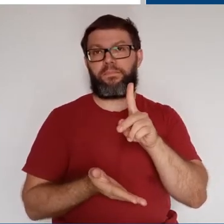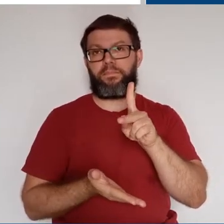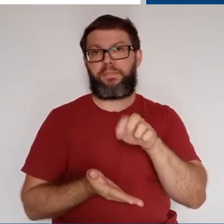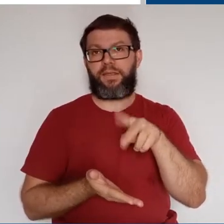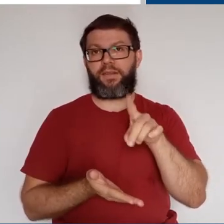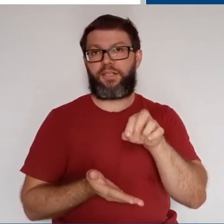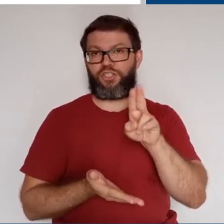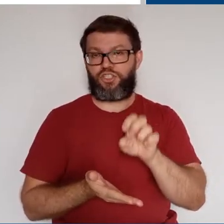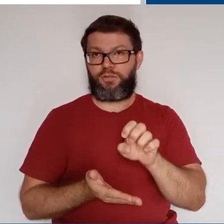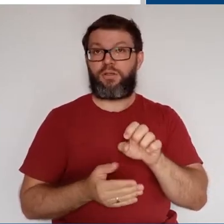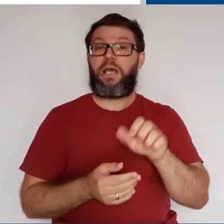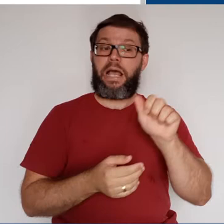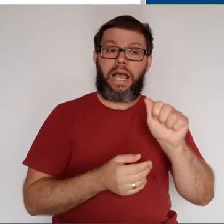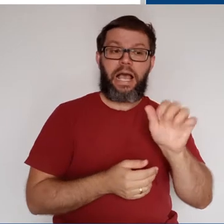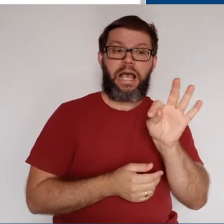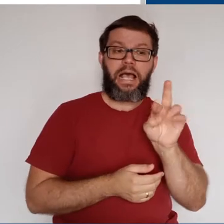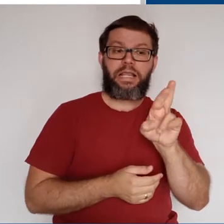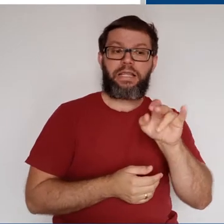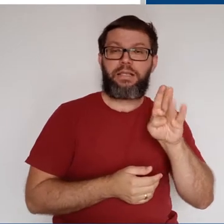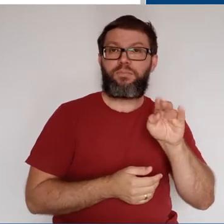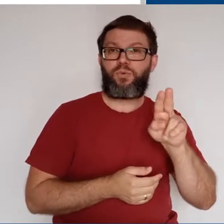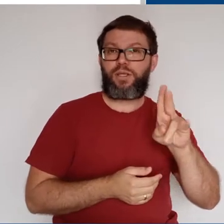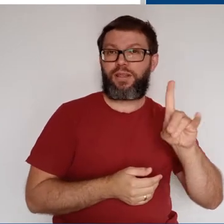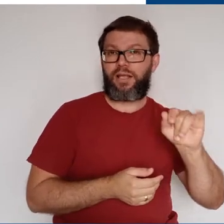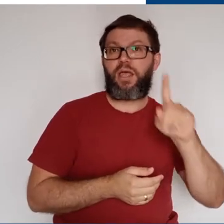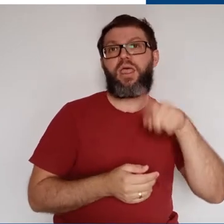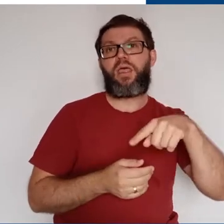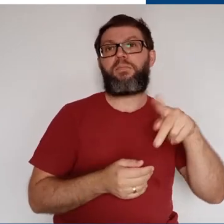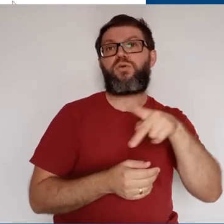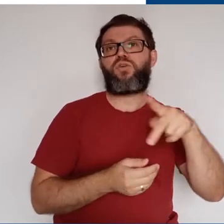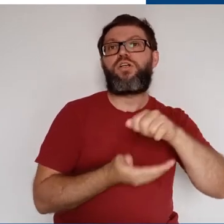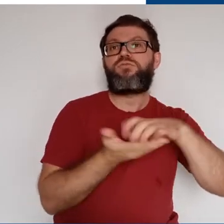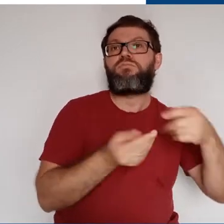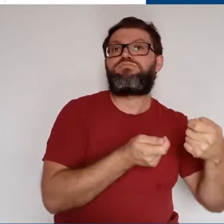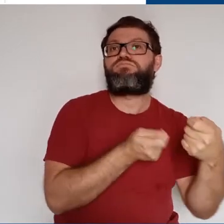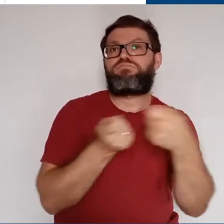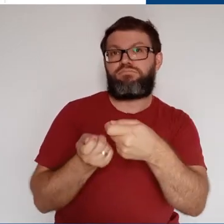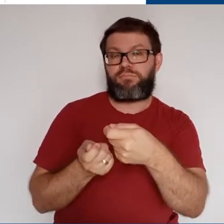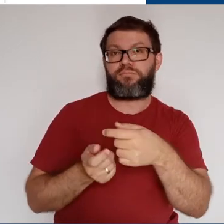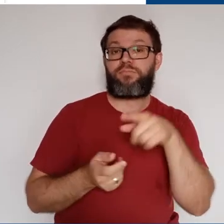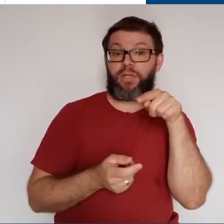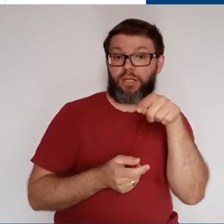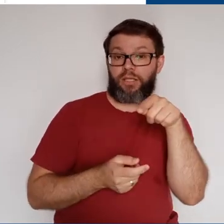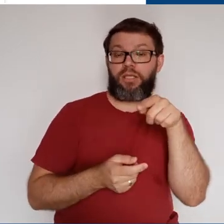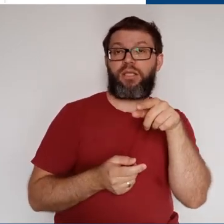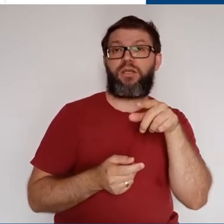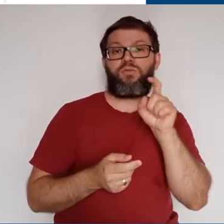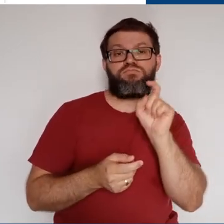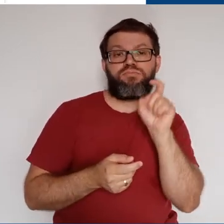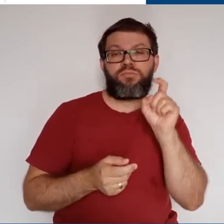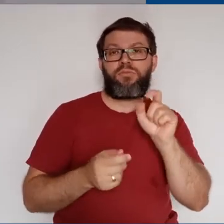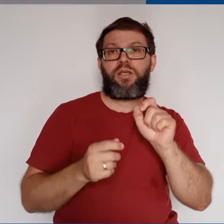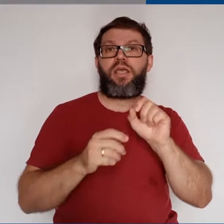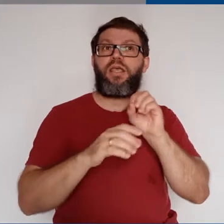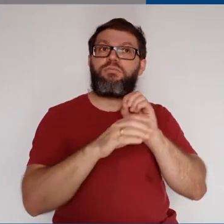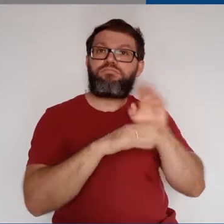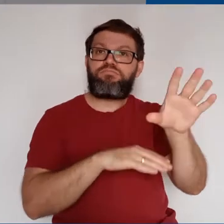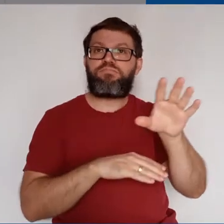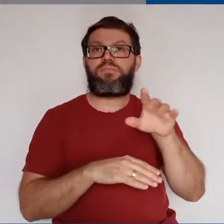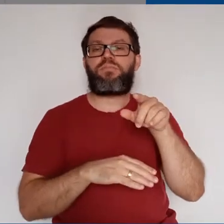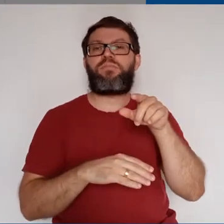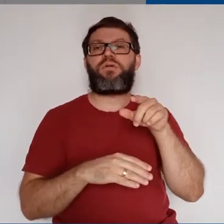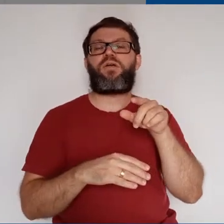foi entregue a você. Como nesse exemplo, a atividade foi atribuída a mim. Assim que eu clico em entregar e depois confirmo a entrega,